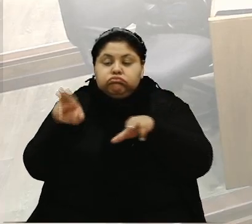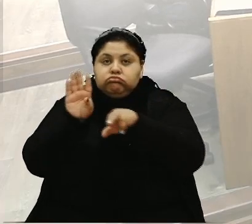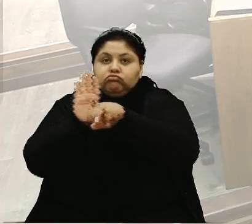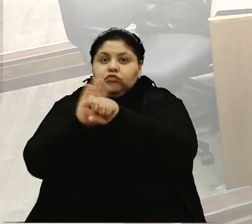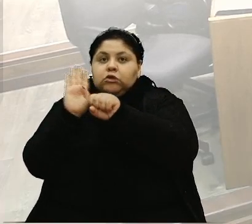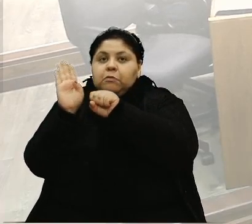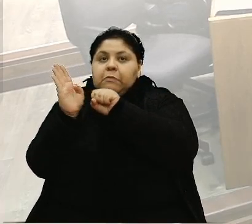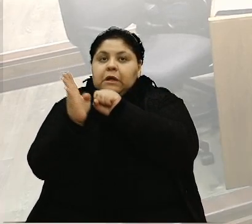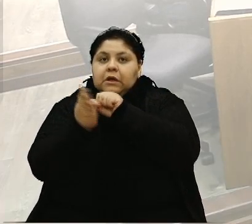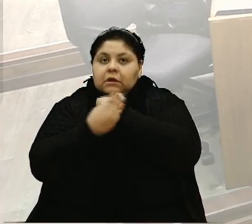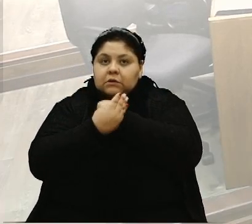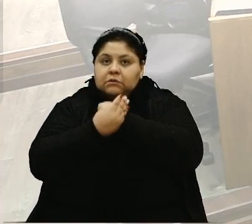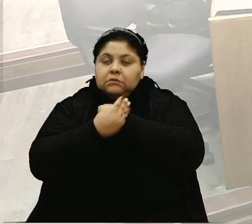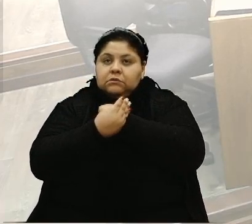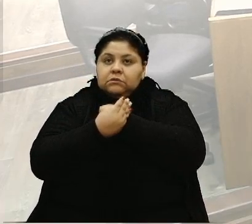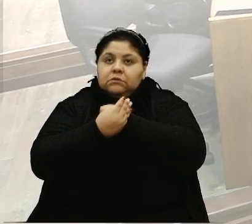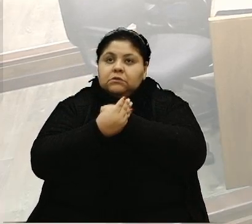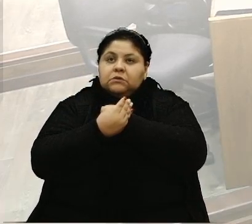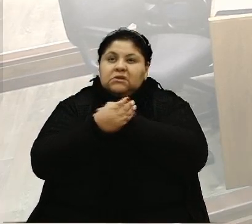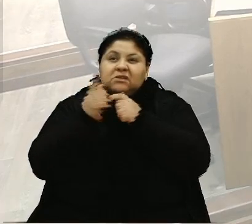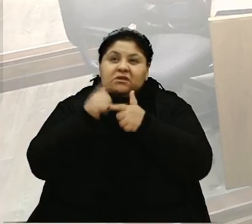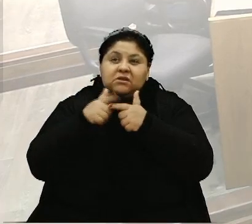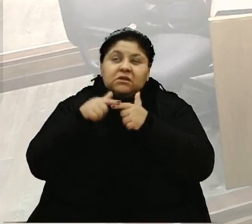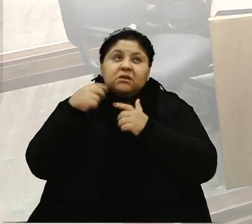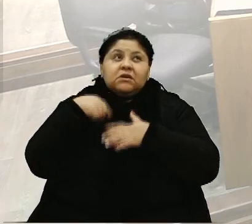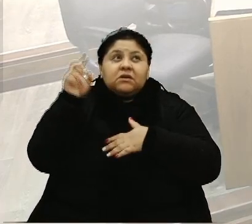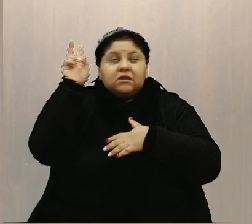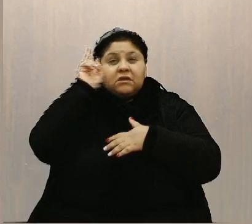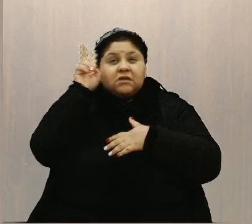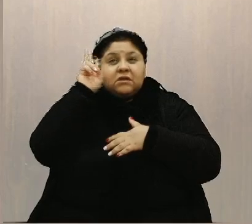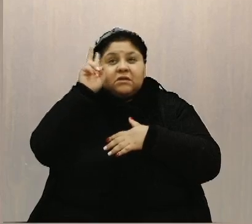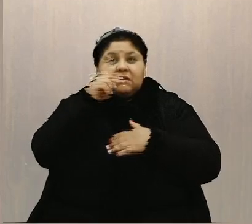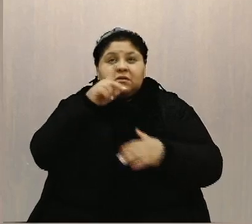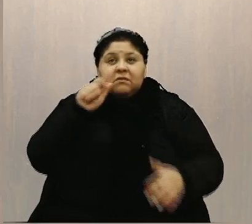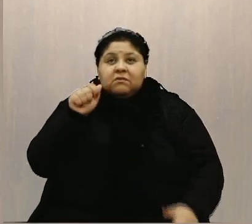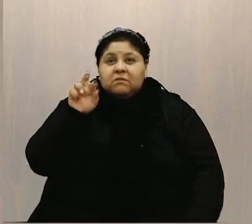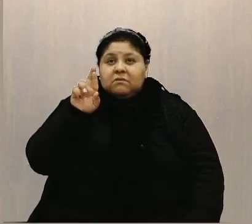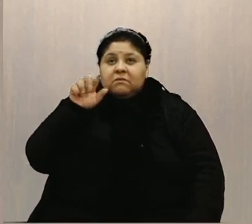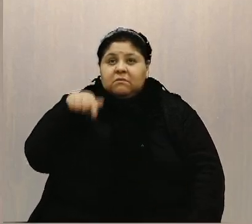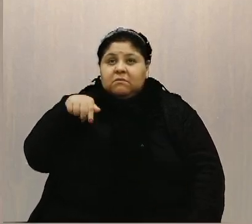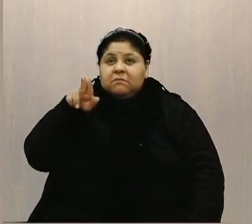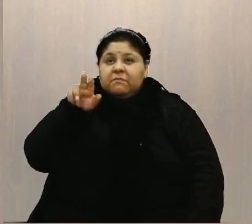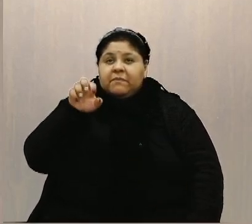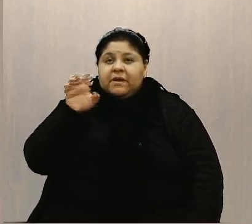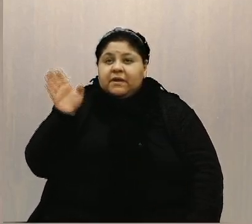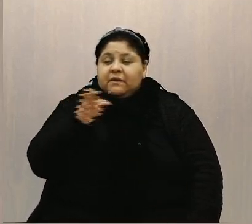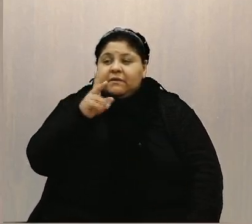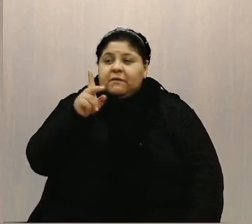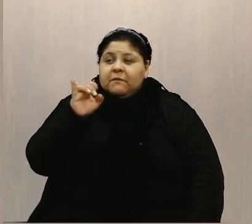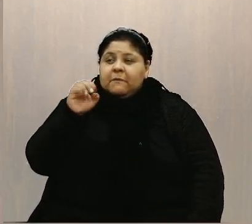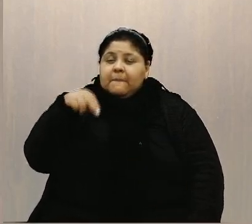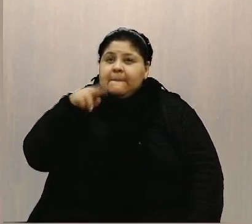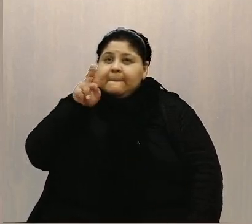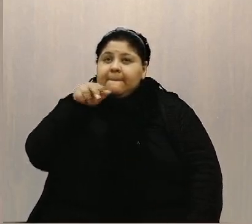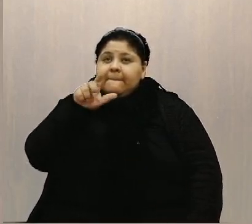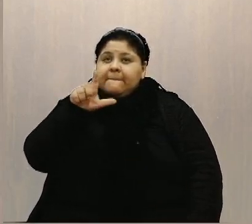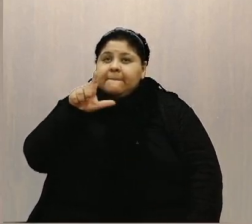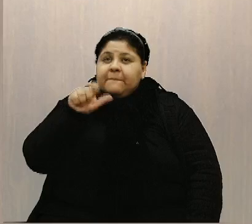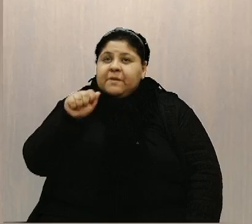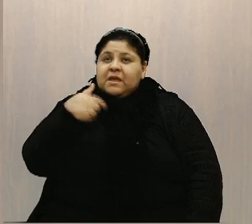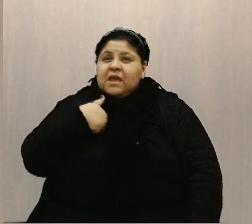estão uma situação dessas. Eu lembro aqui do Parque dos Pinhais, que eu também apresentei aqui, é um escândalo